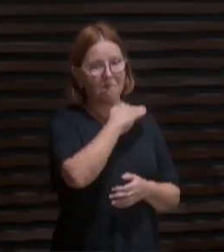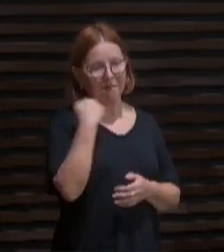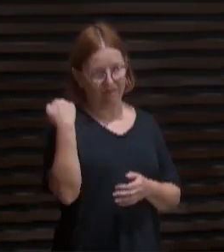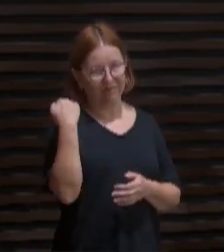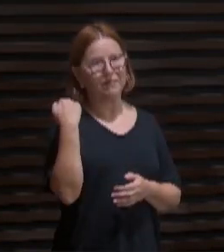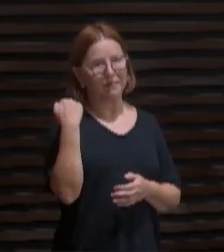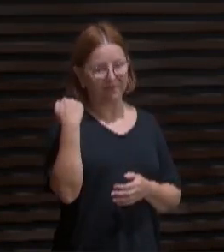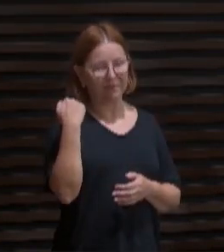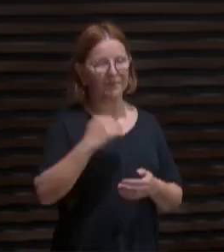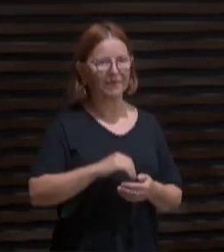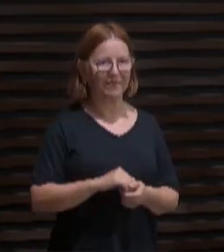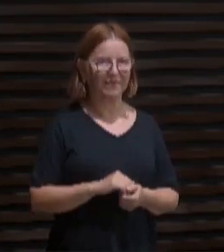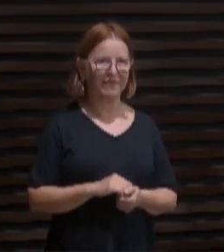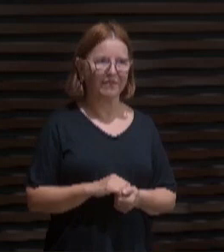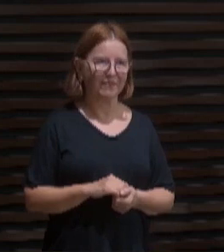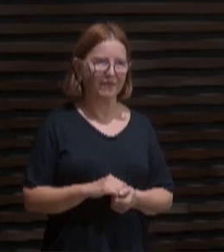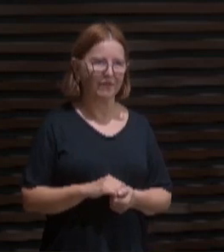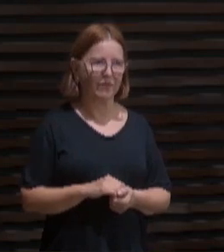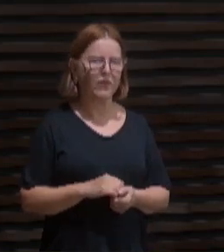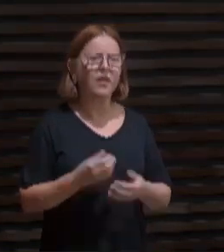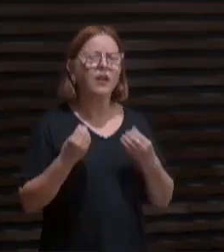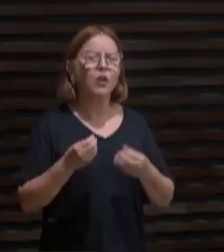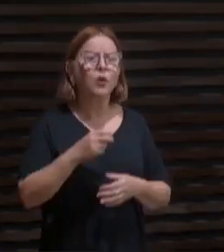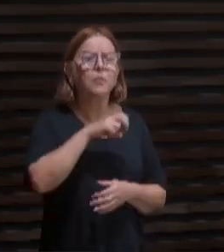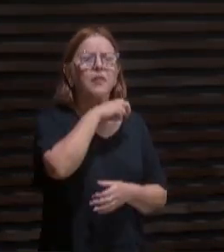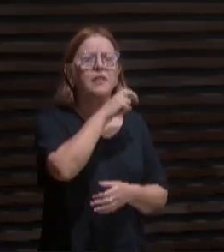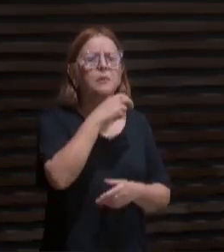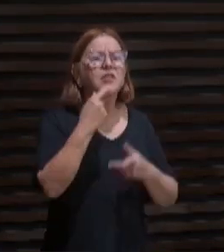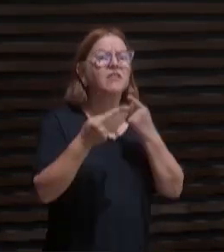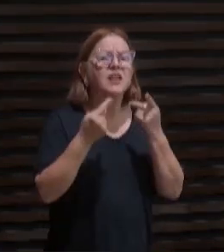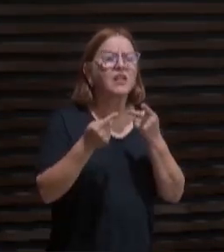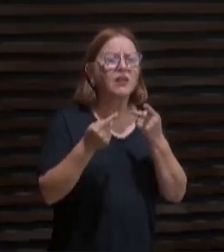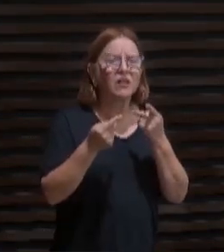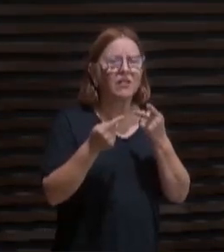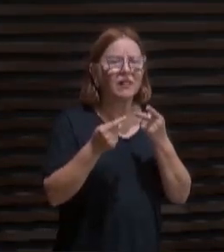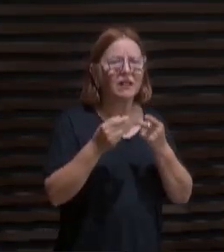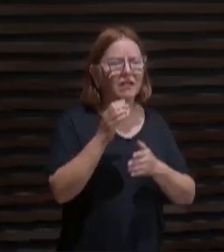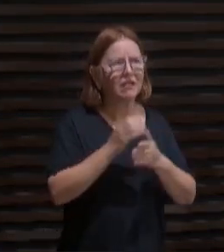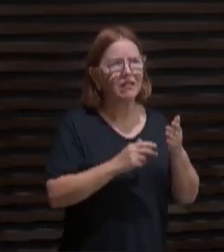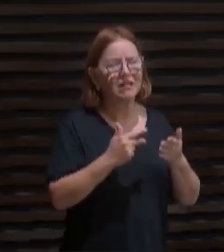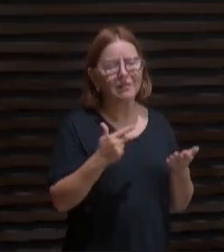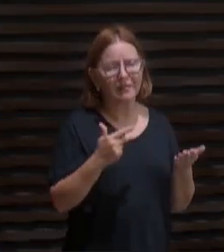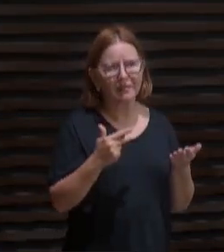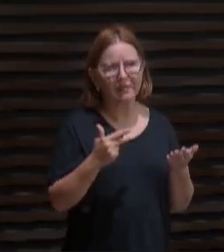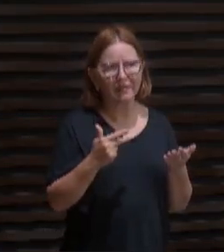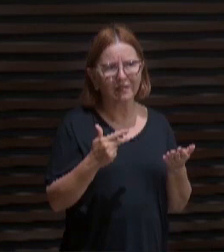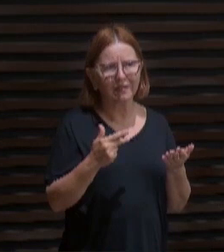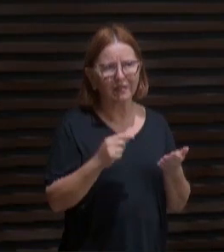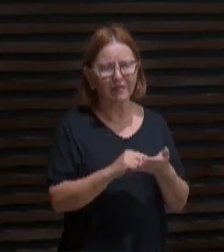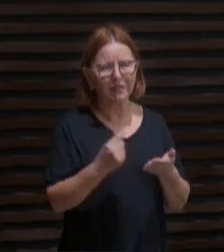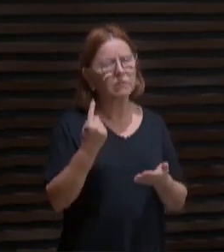morrerás. Como é que a serpente fala no capítulo 3? Capítulo 3,